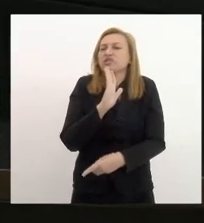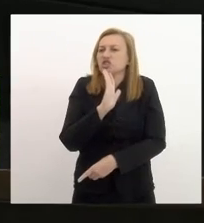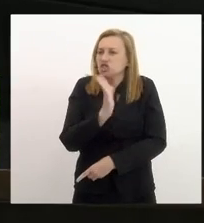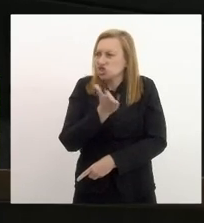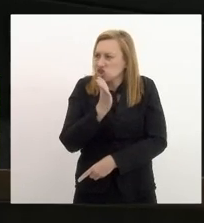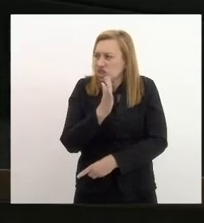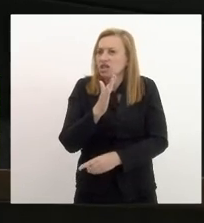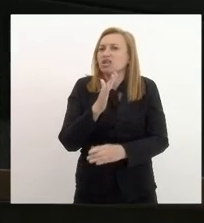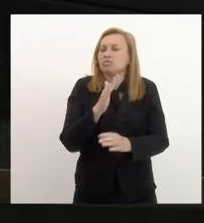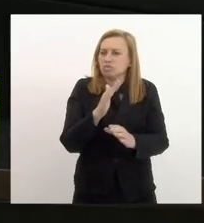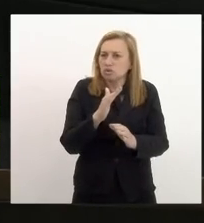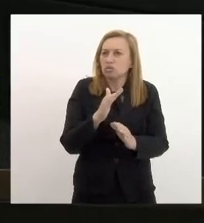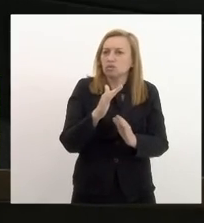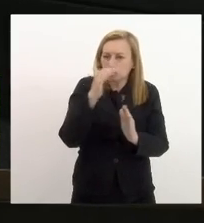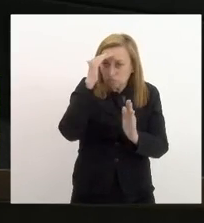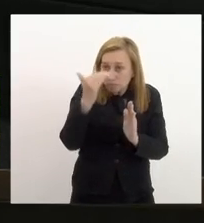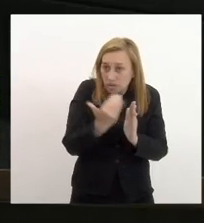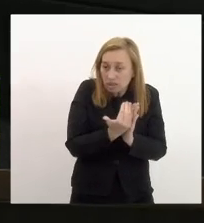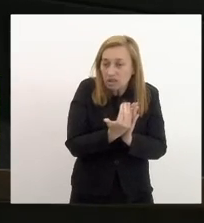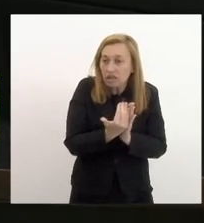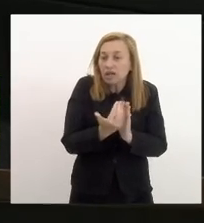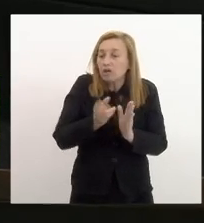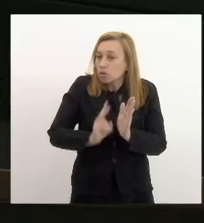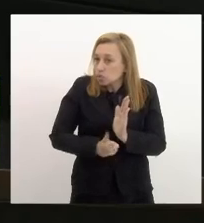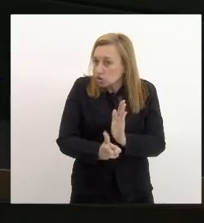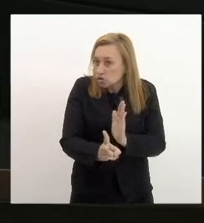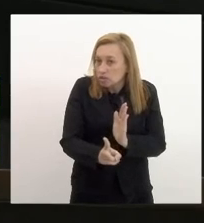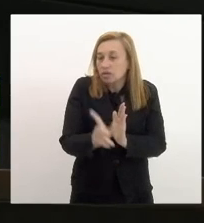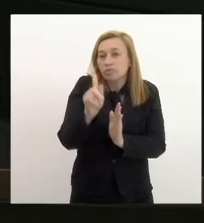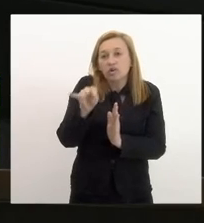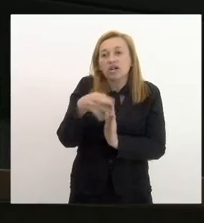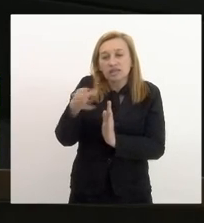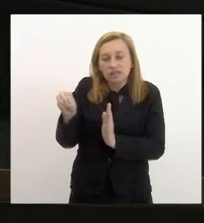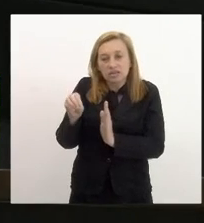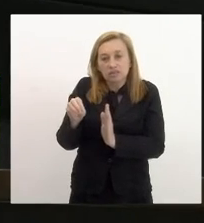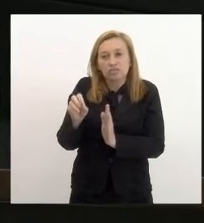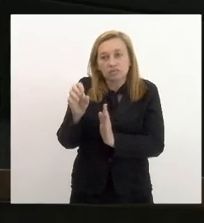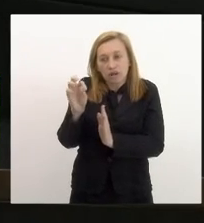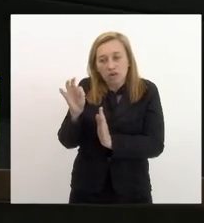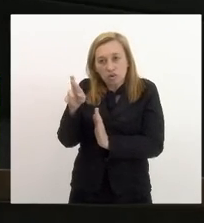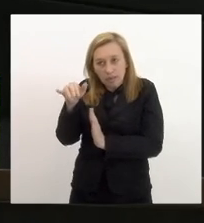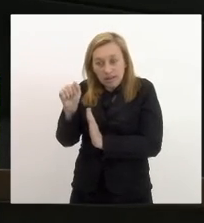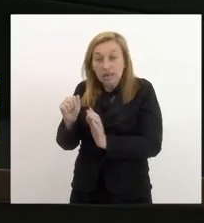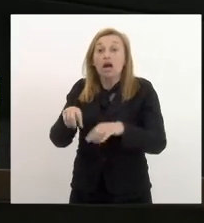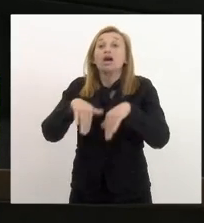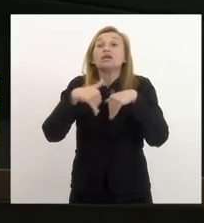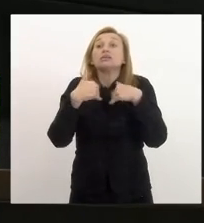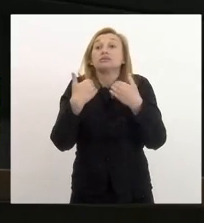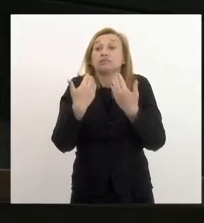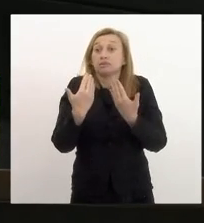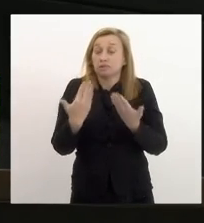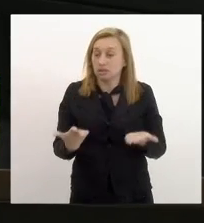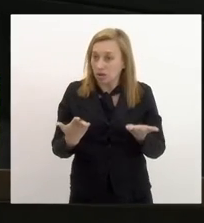teríamos um dois três e ela manda se manter ih a progressão automática então é